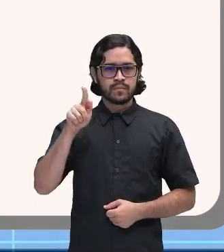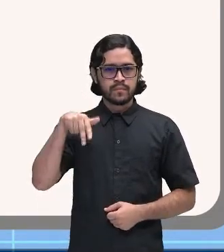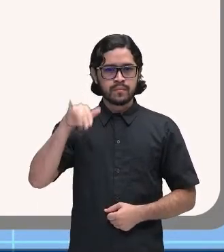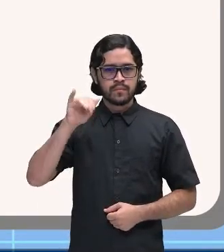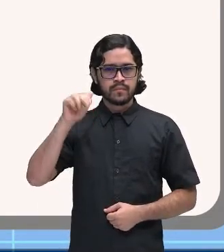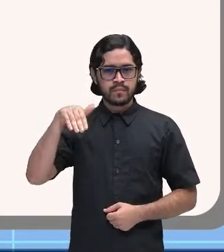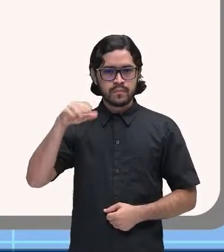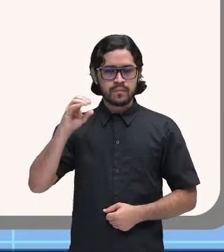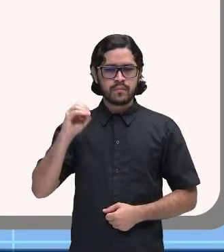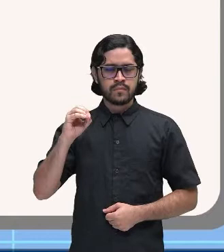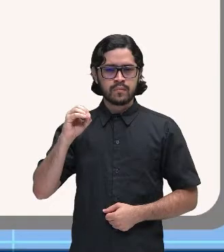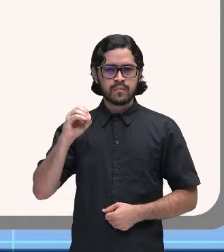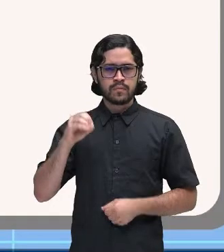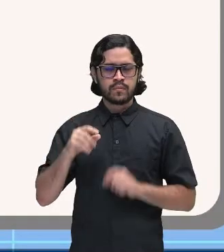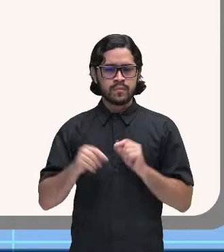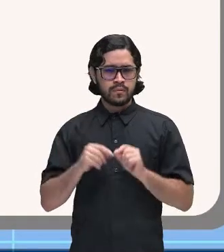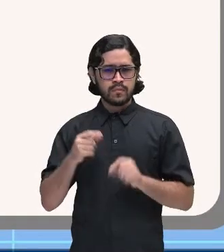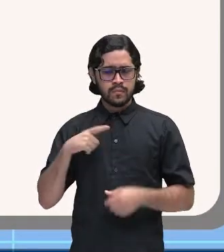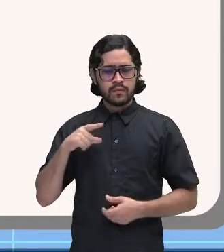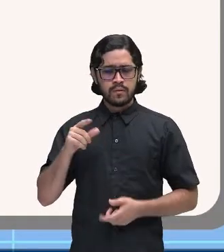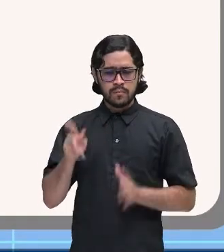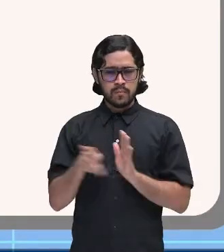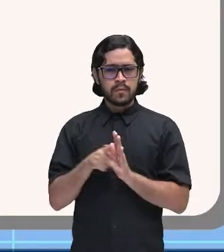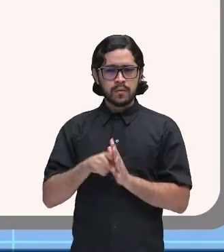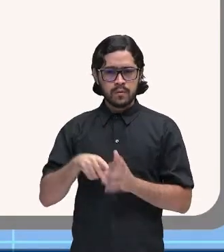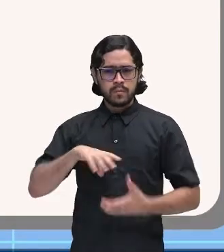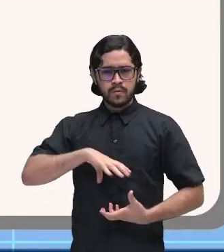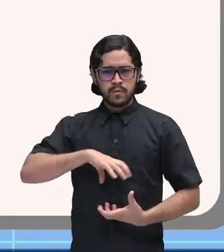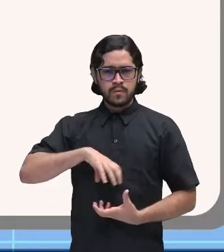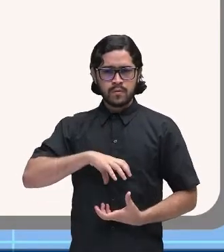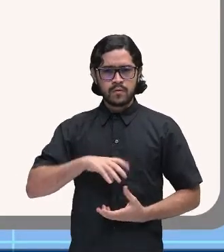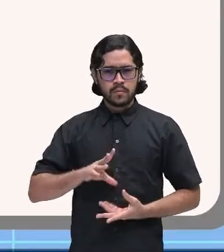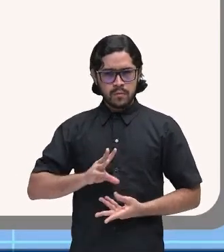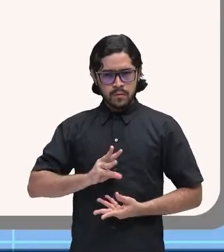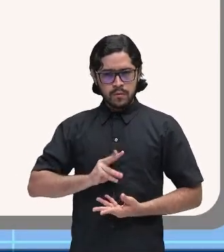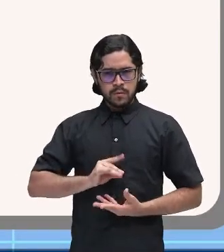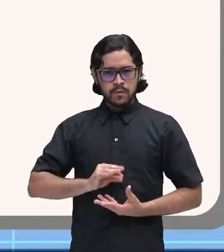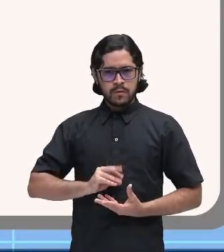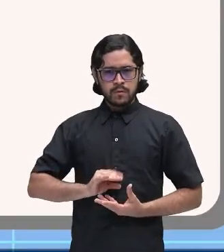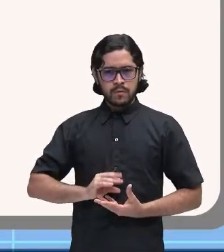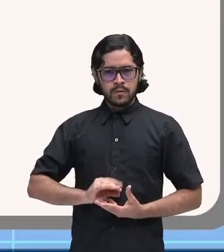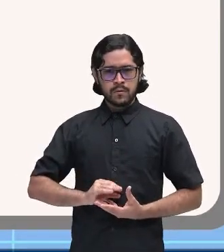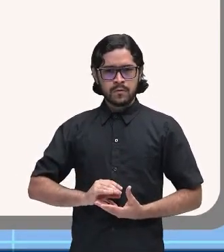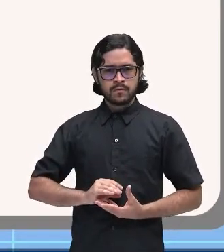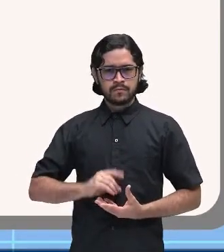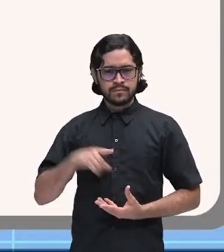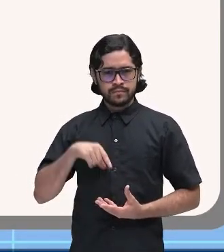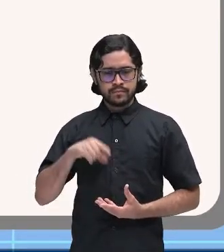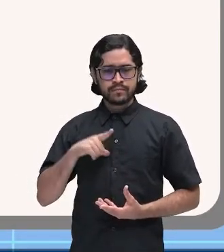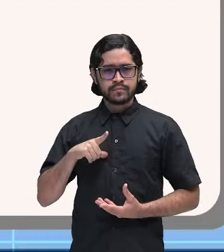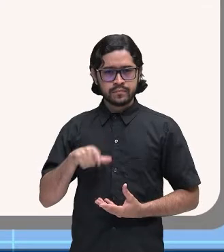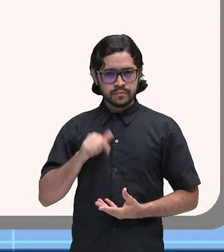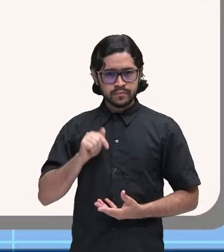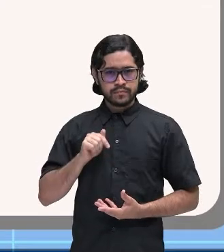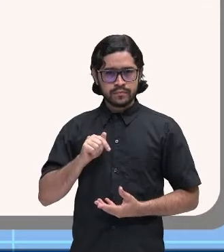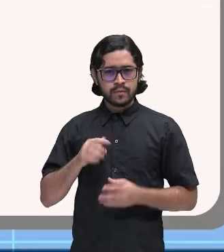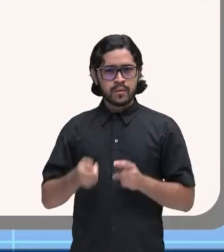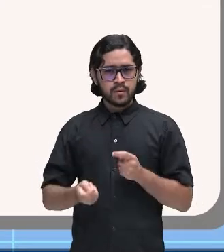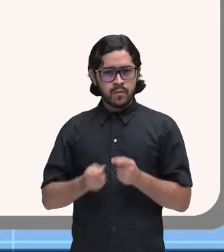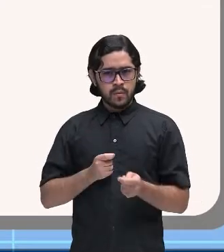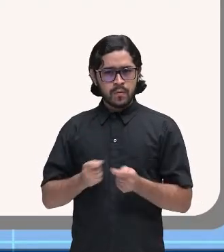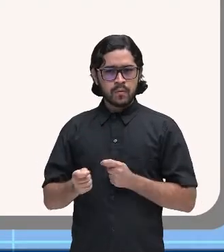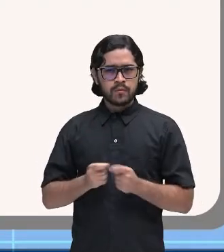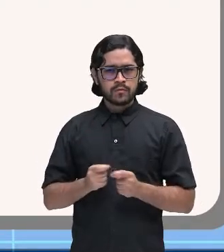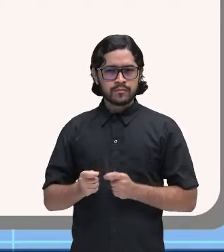seja, o produto da digestão que acontece no estômago, que a gente chama de quimo, ele não sai de uma vez, ele tem um controle que a